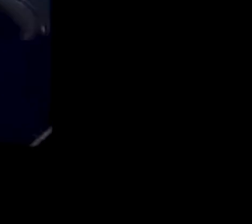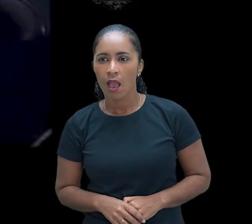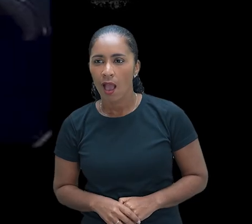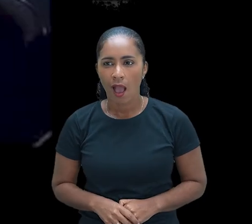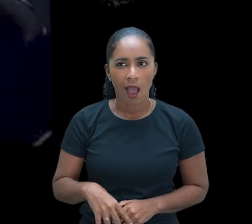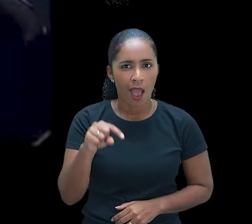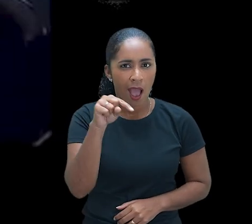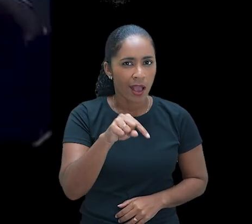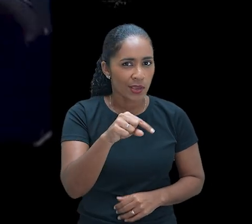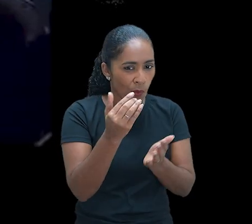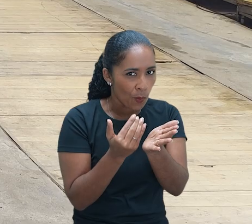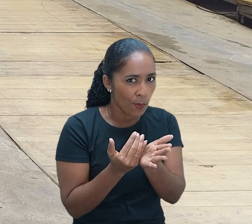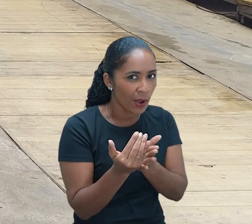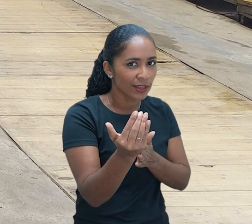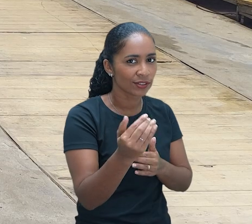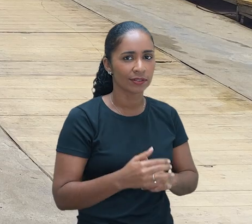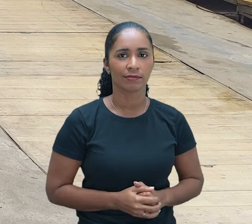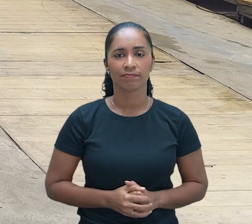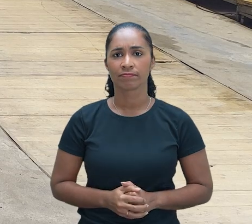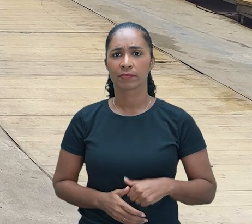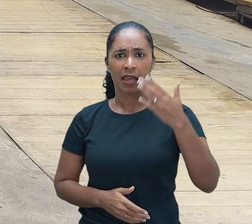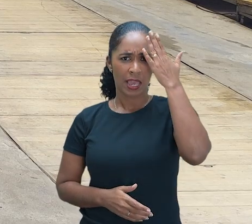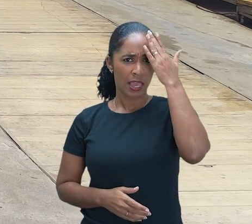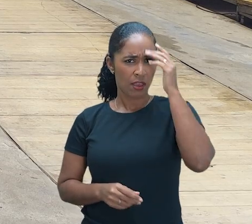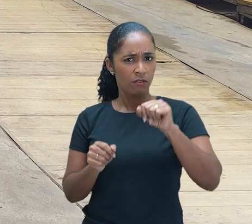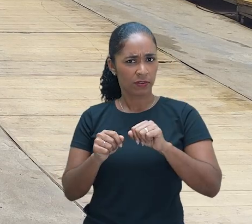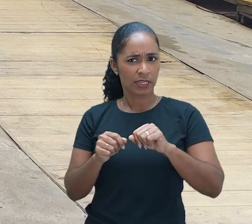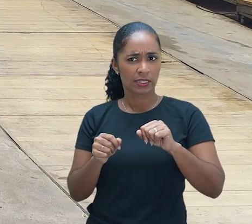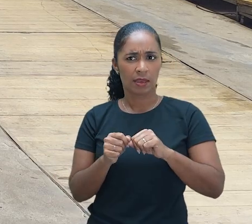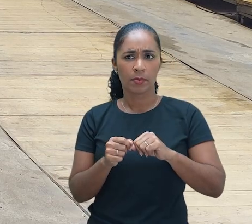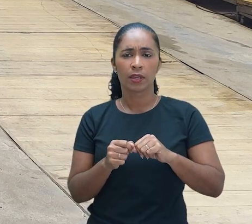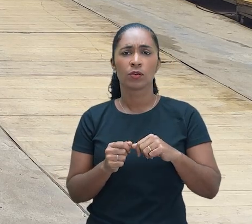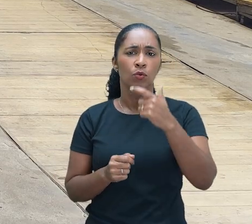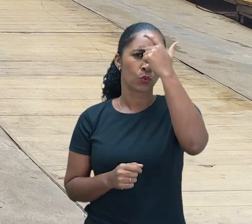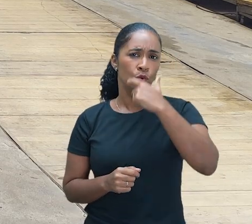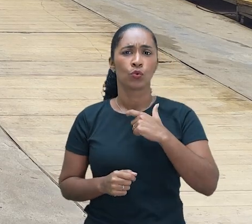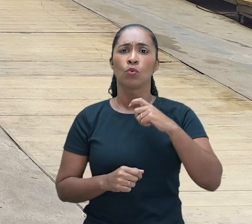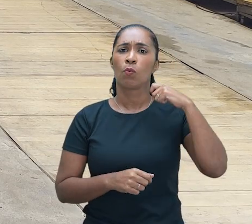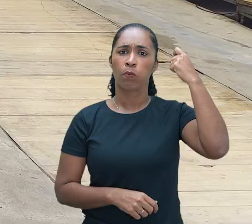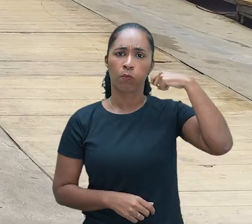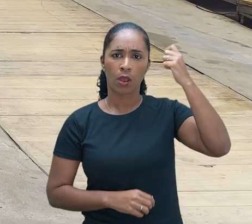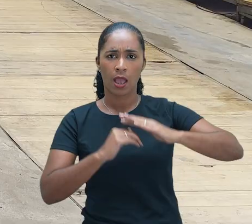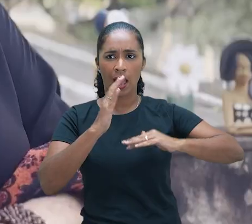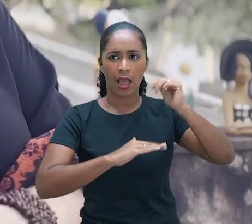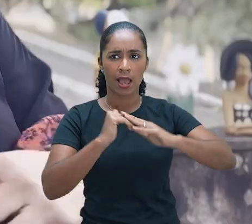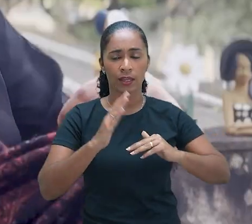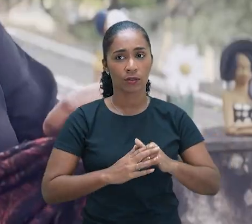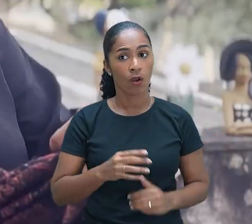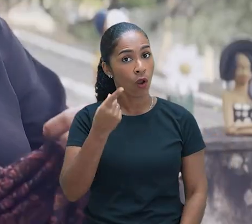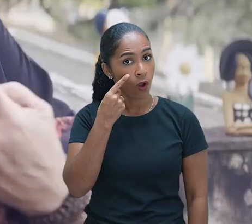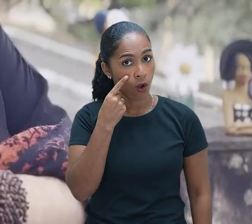Aqui está o nosso ponto de partida. Eu fiquei sabendo que eu era ator há pouco tempo atrás, não é de muito tempo, mas eu sou ator.